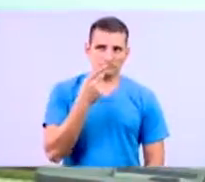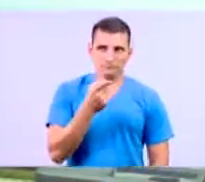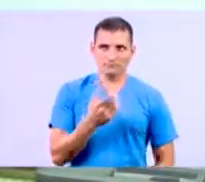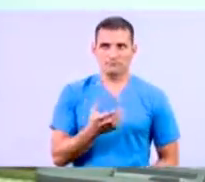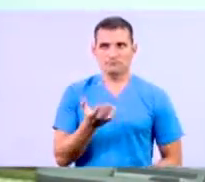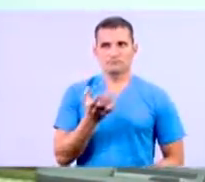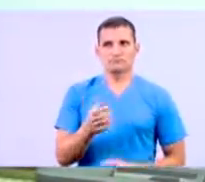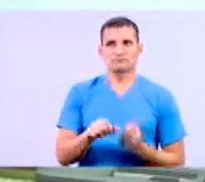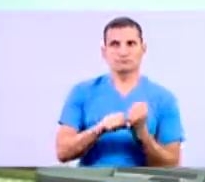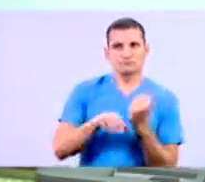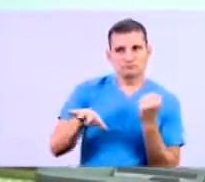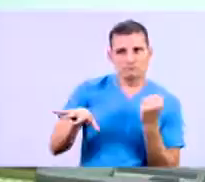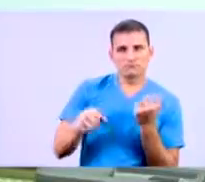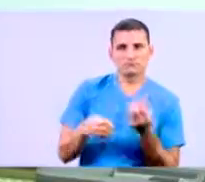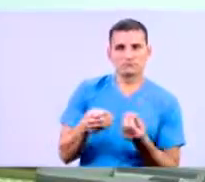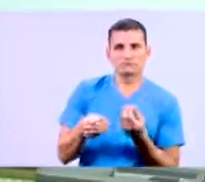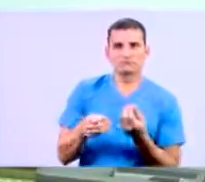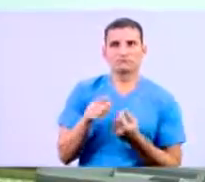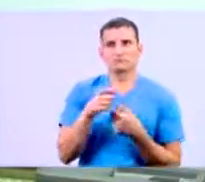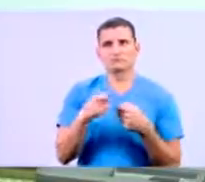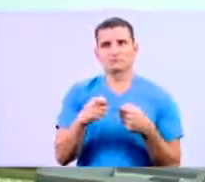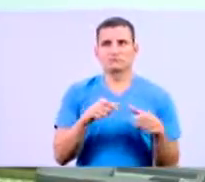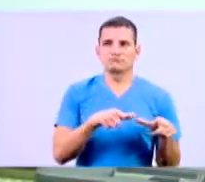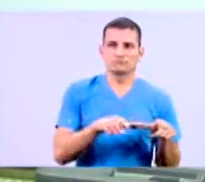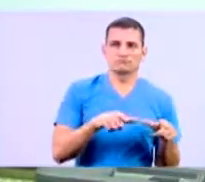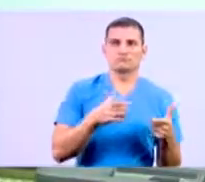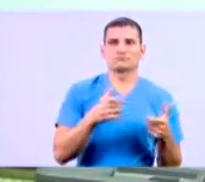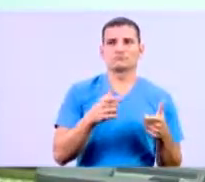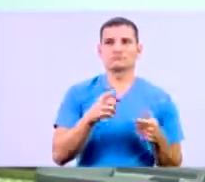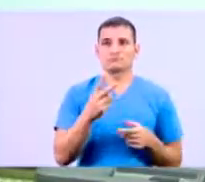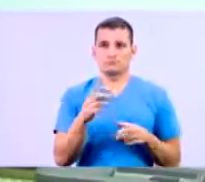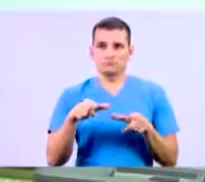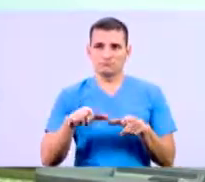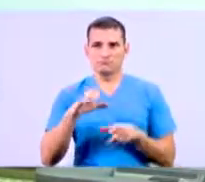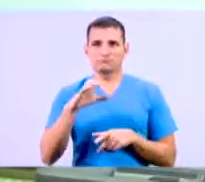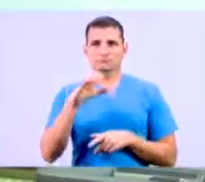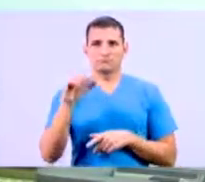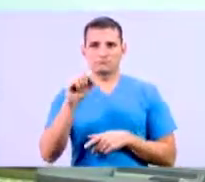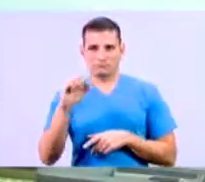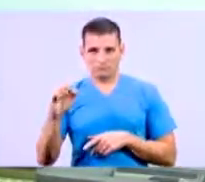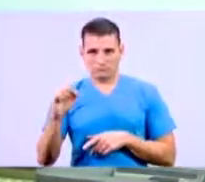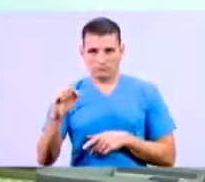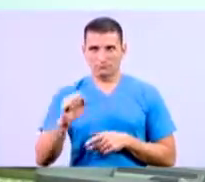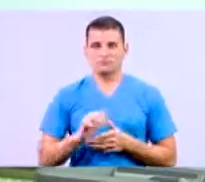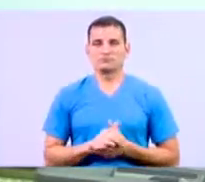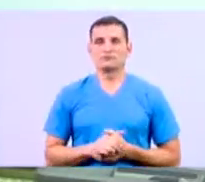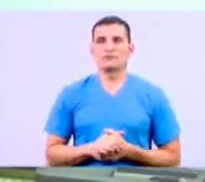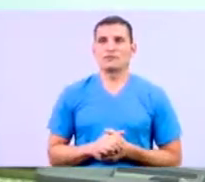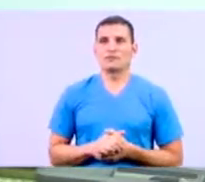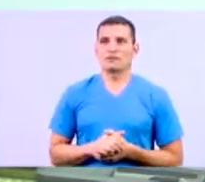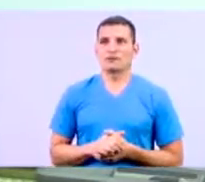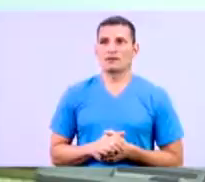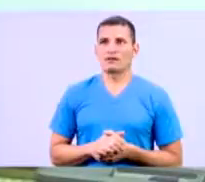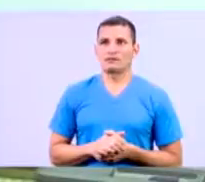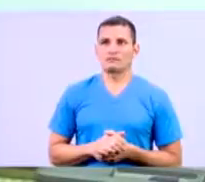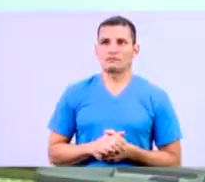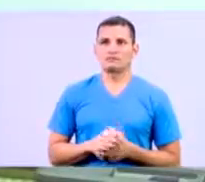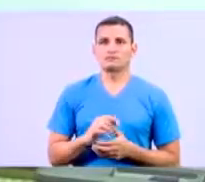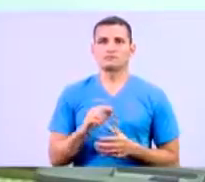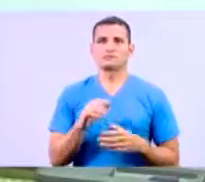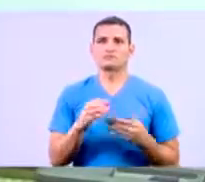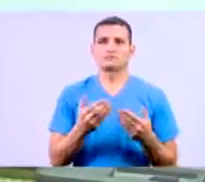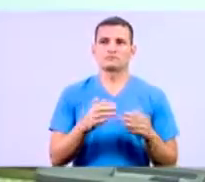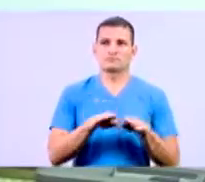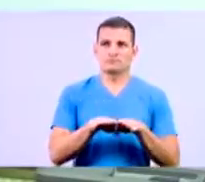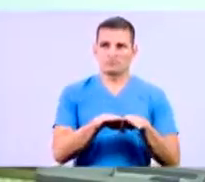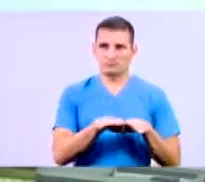trafegar assim? Então você vai precisar de um switch e de um access point, pelo menos, né? Talvez mais de um até. Mas que padrões são